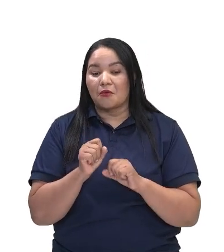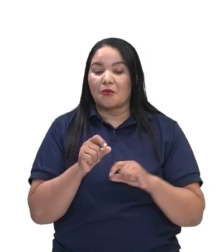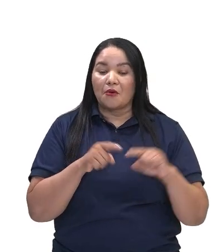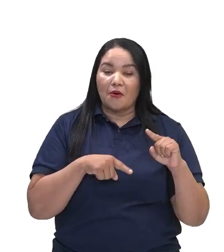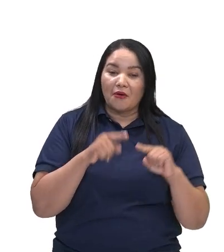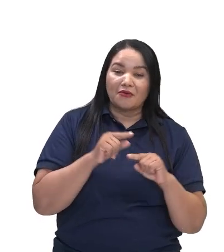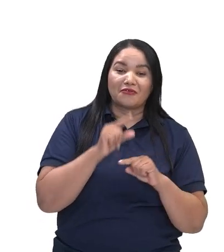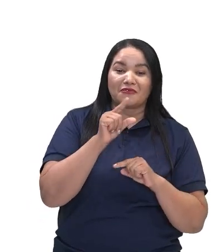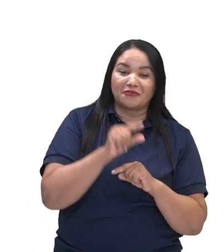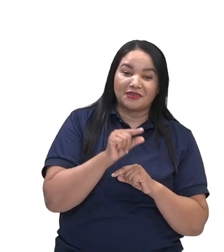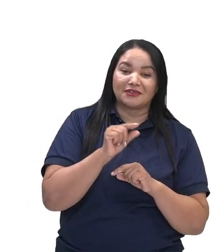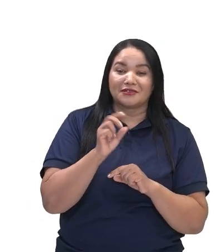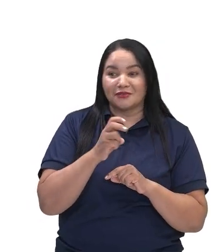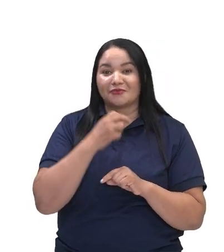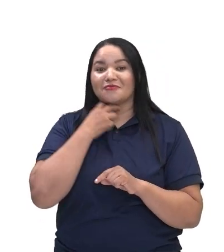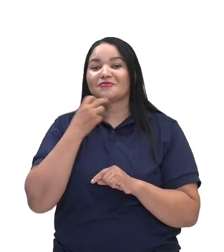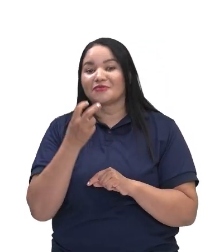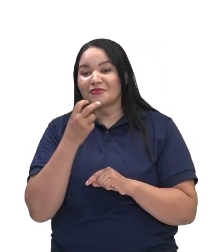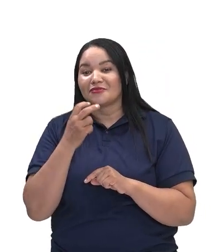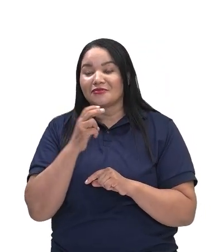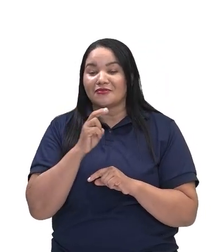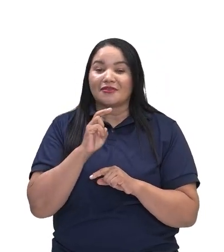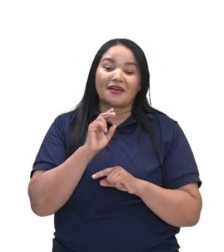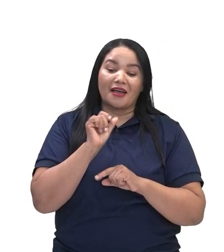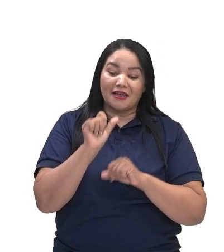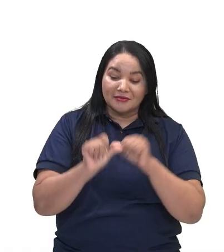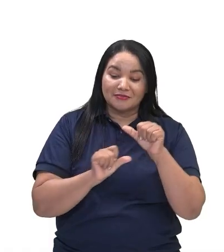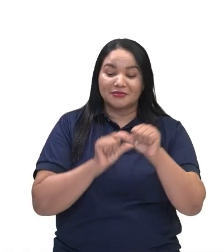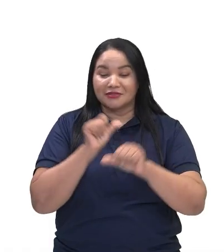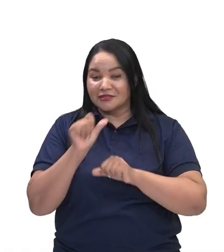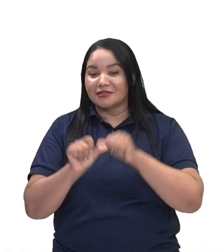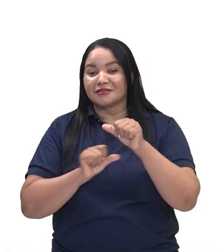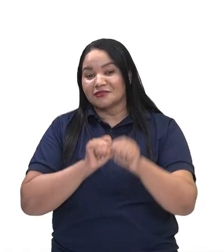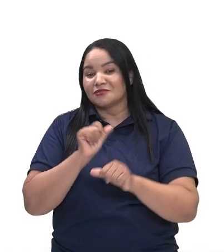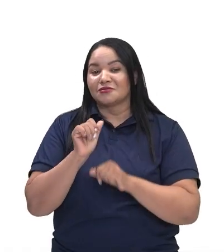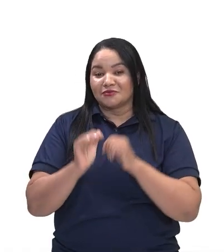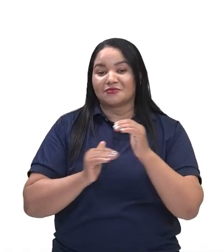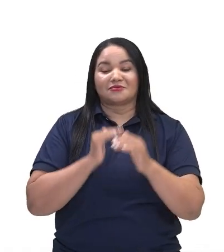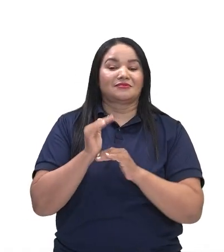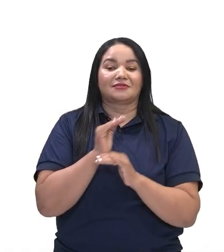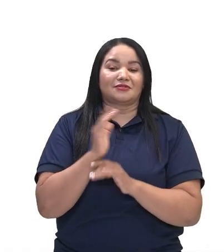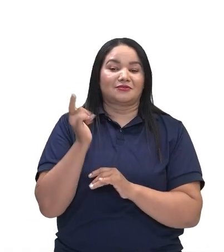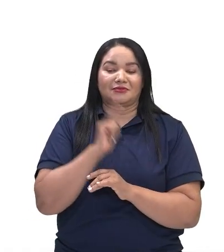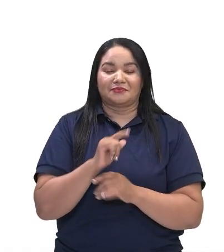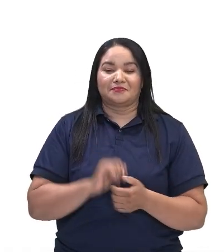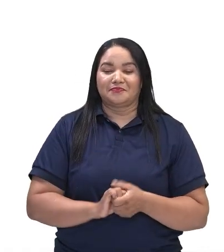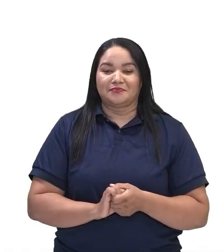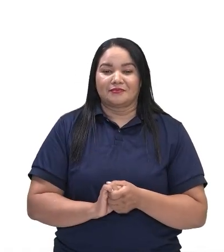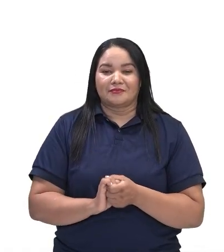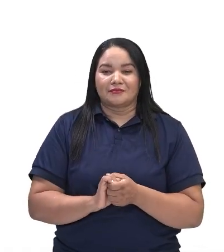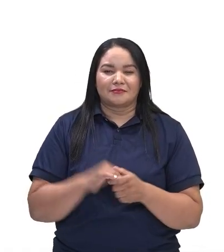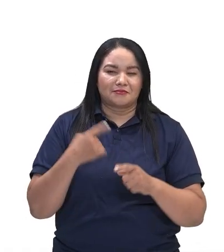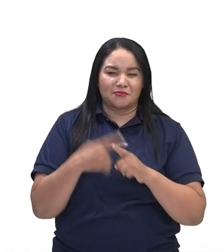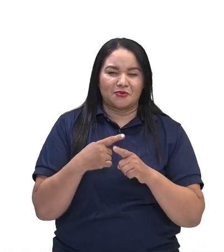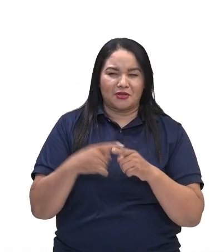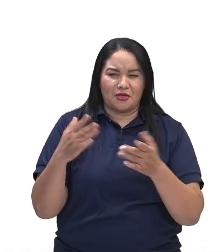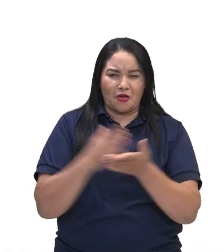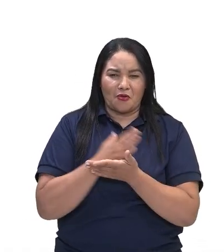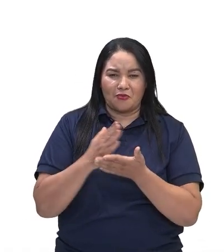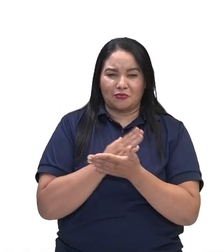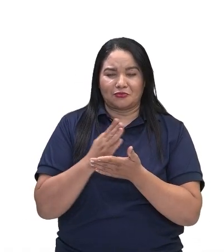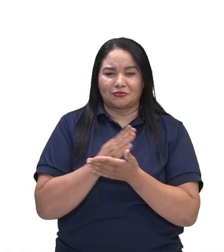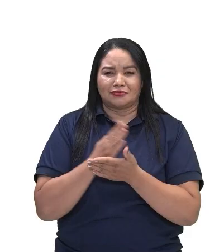uma voz mais grave, até que essa transformação tenha ocorrido. E por que que os rapazes têm uma voz mais grave do que as